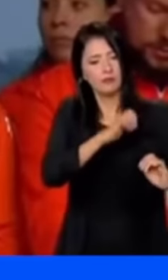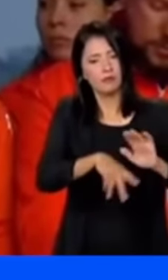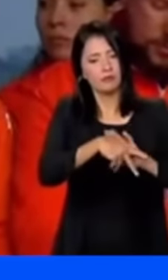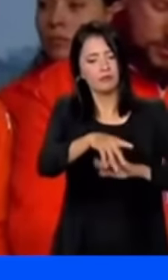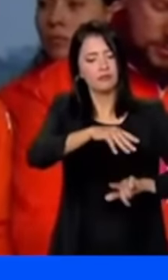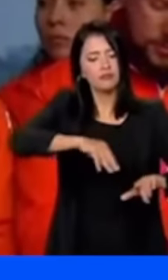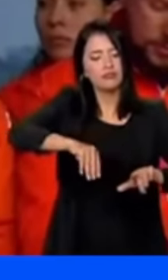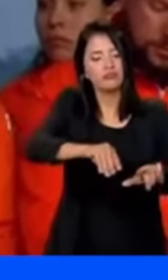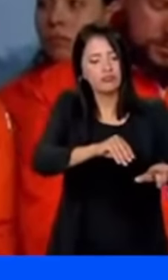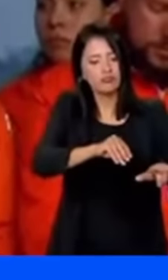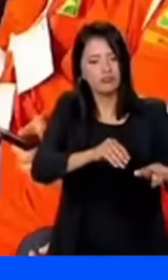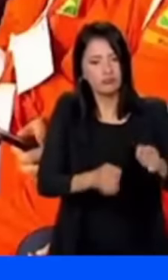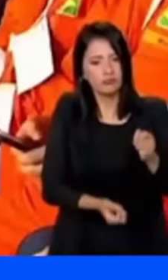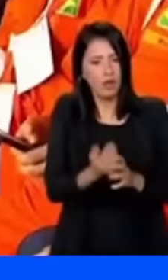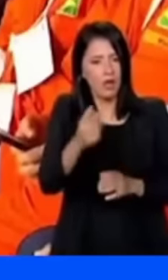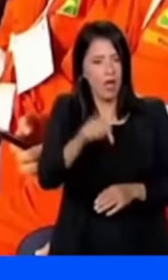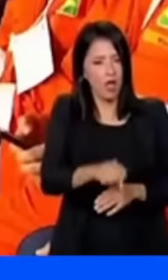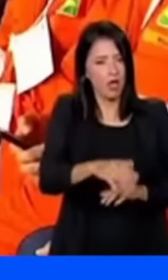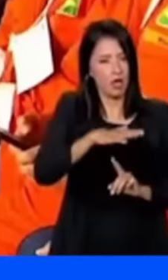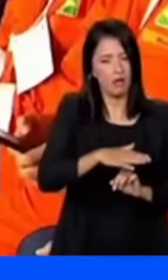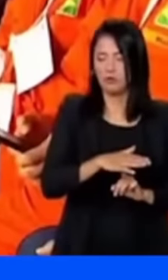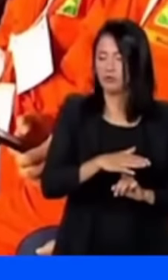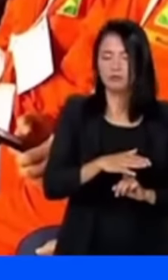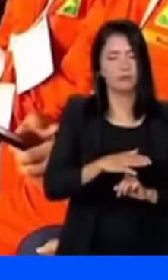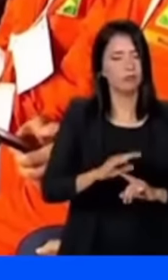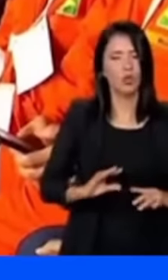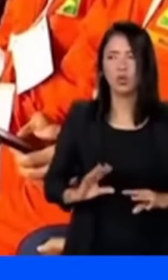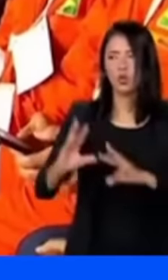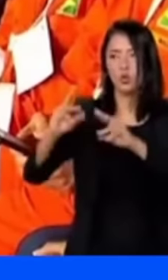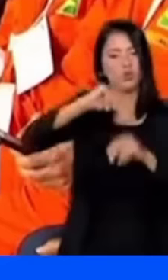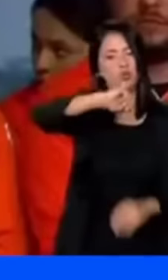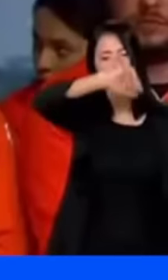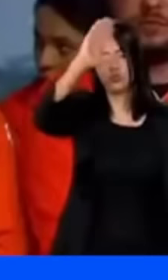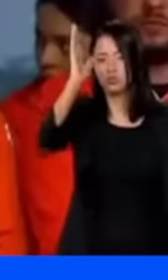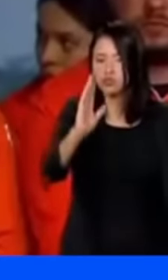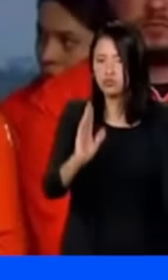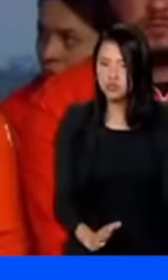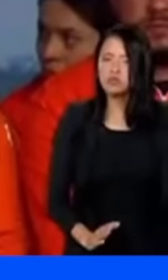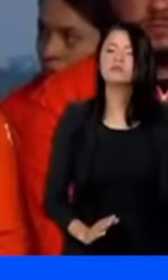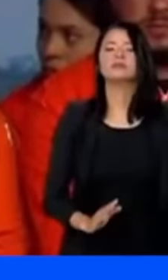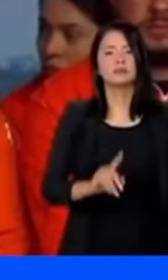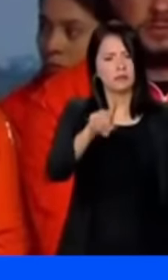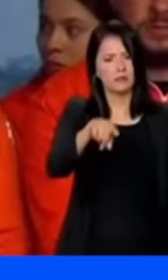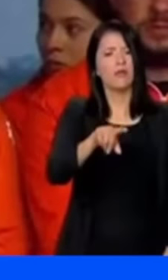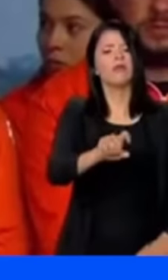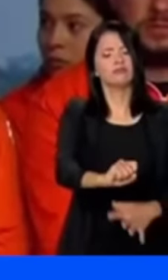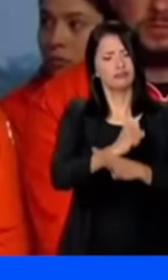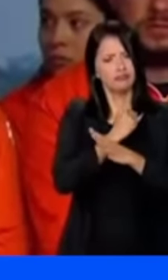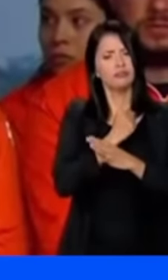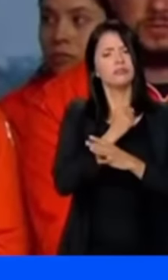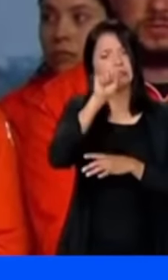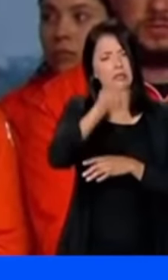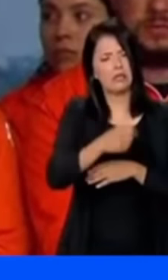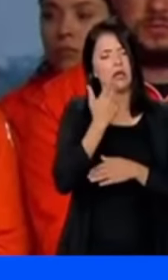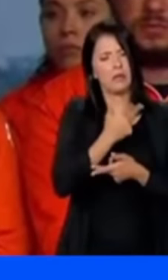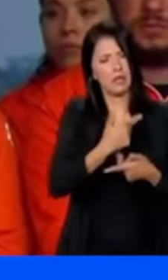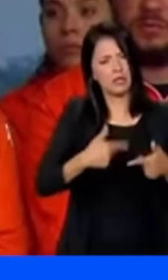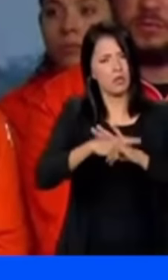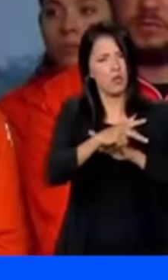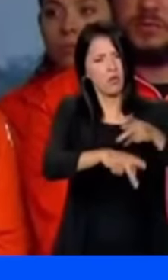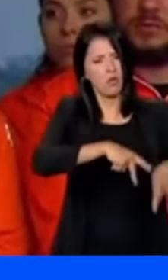fertilizantes, não só aqui no Paraná, mas em todo o Brasil. Vamos garantir a segurança alimentar do povo brasileiro e do